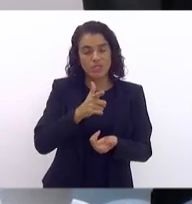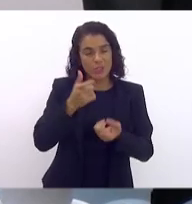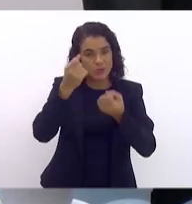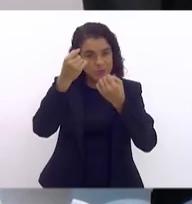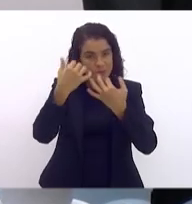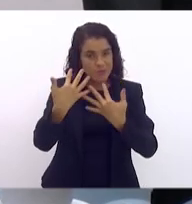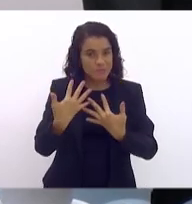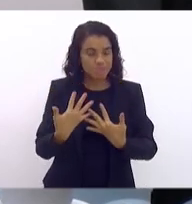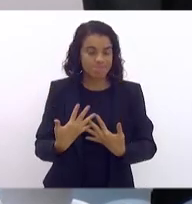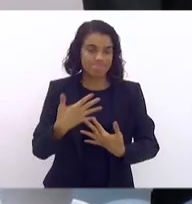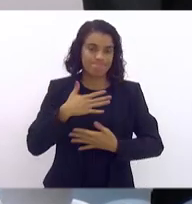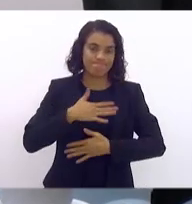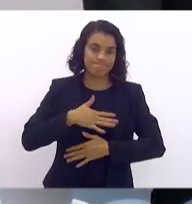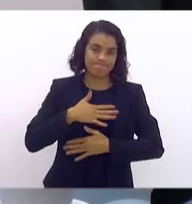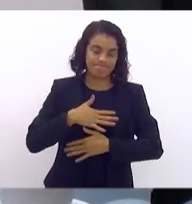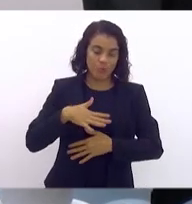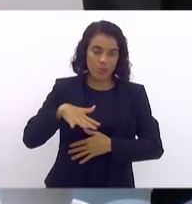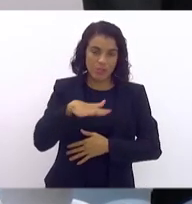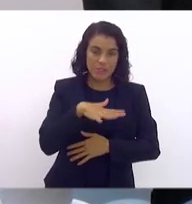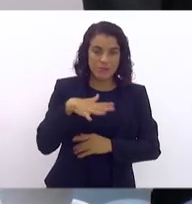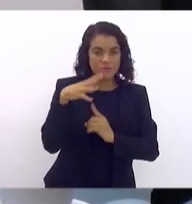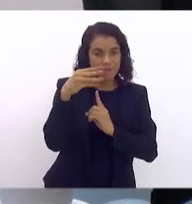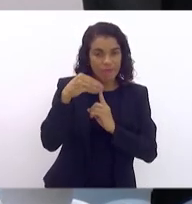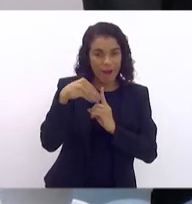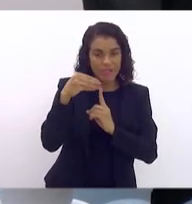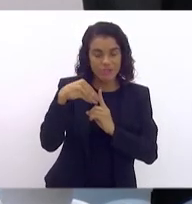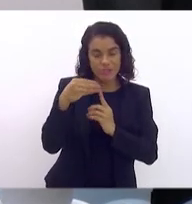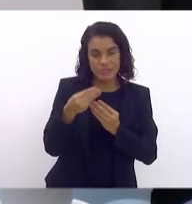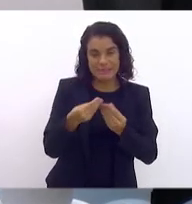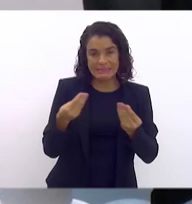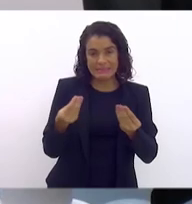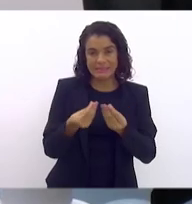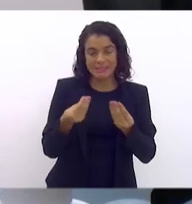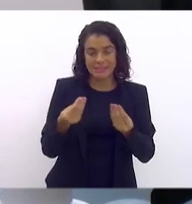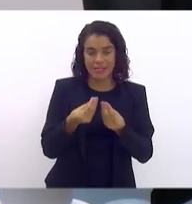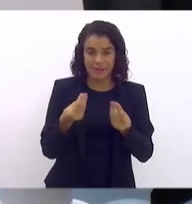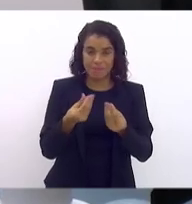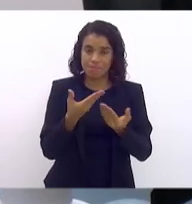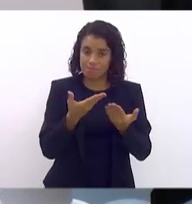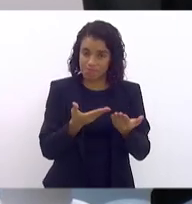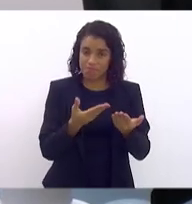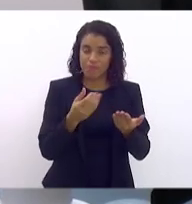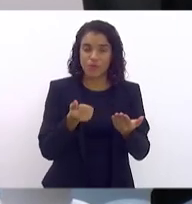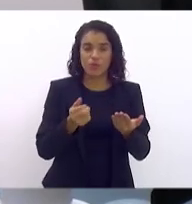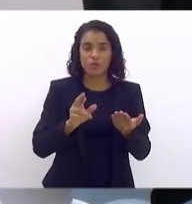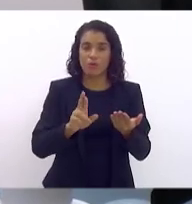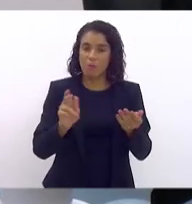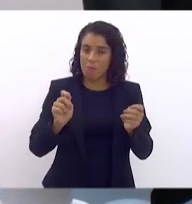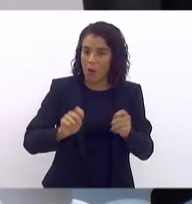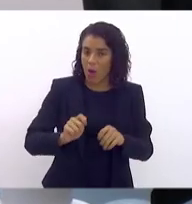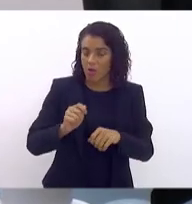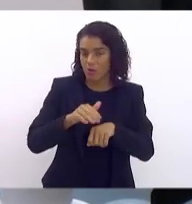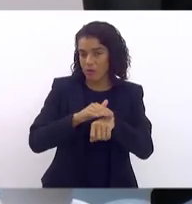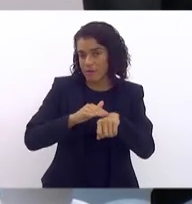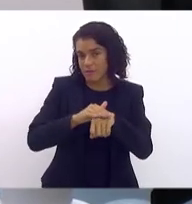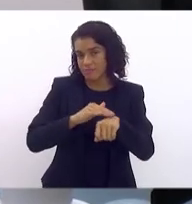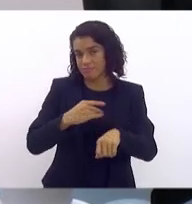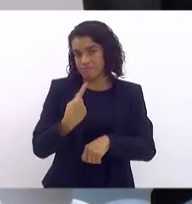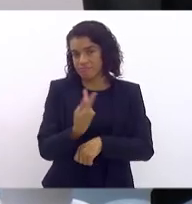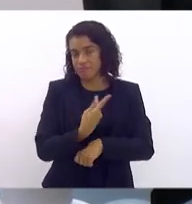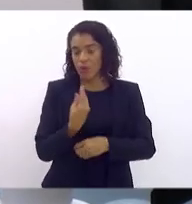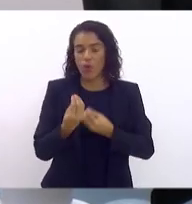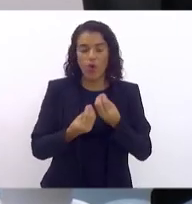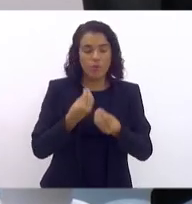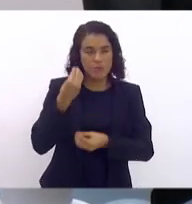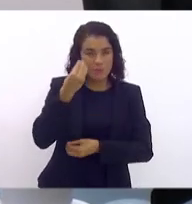situação de fragilidade então Dr Carlos Rangel o senhor poderia falar a esta CPI sobre a sua experiência